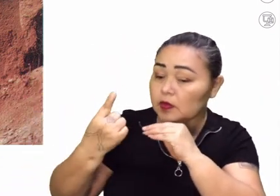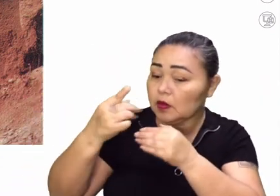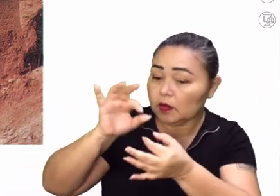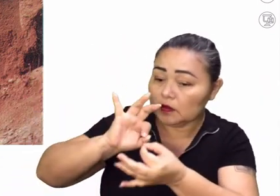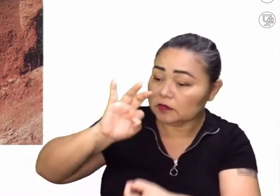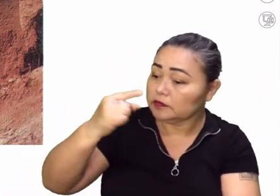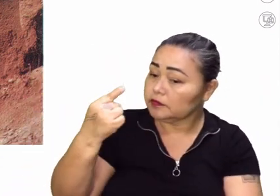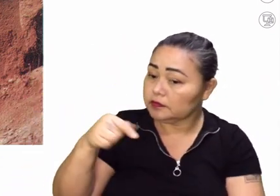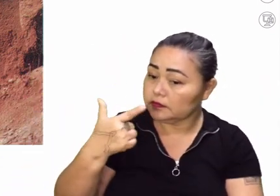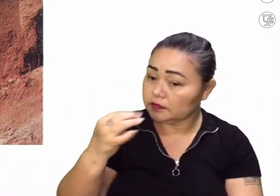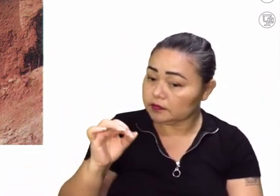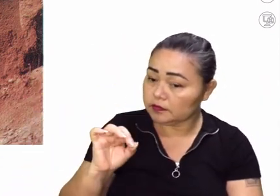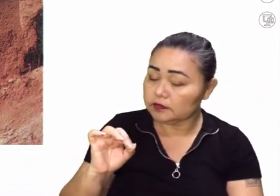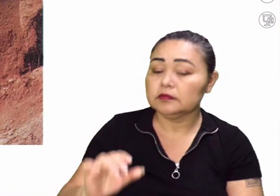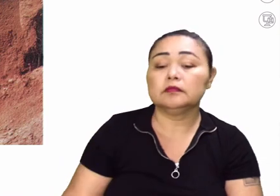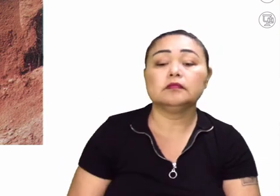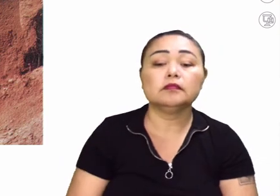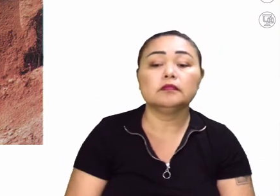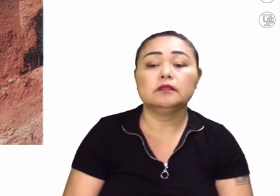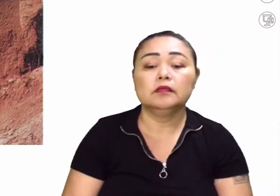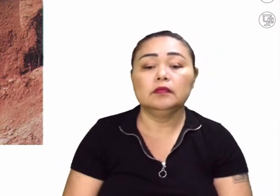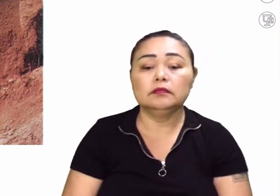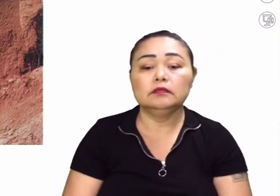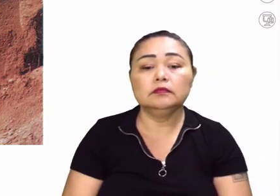vinte beleza